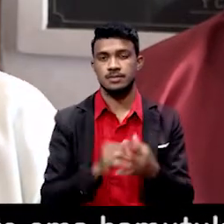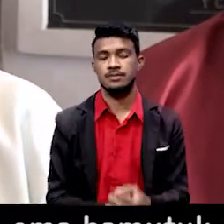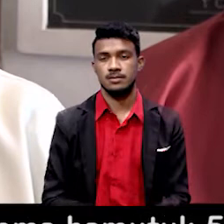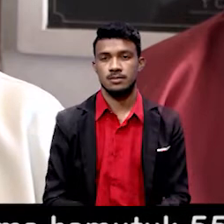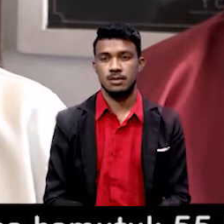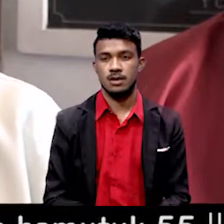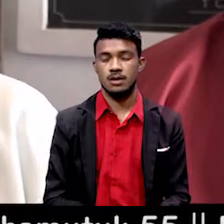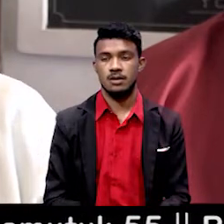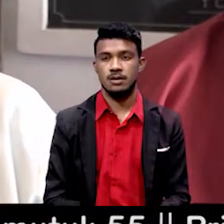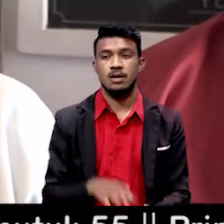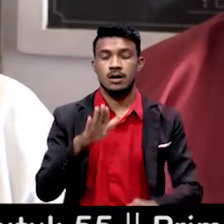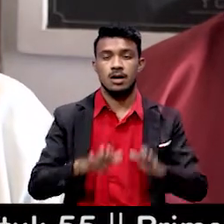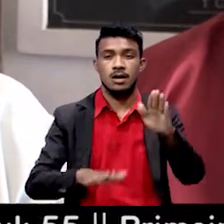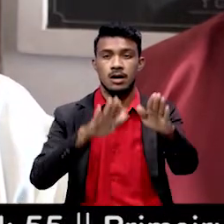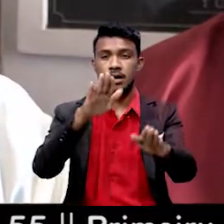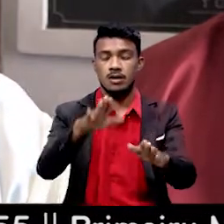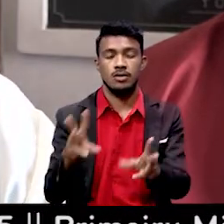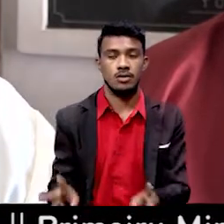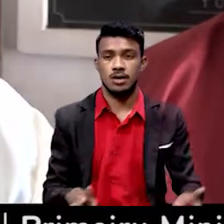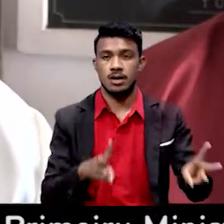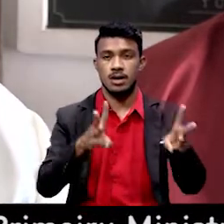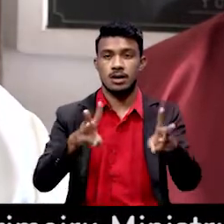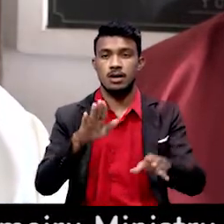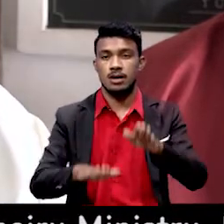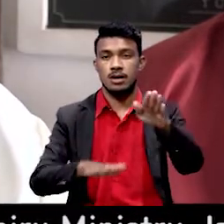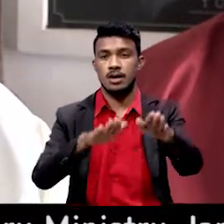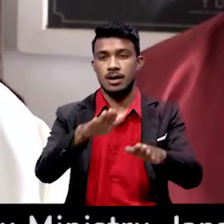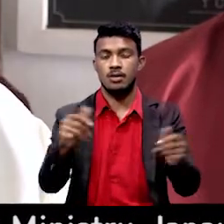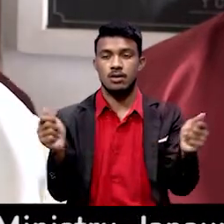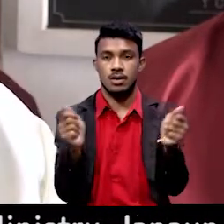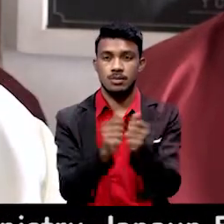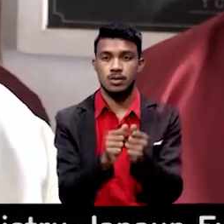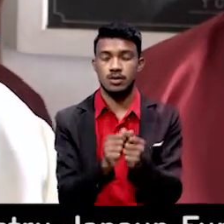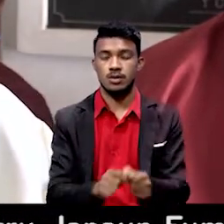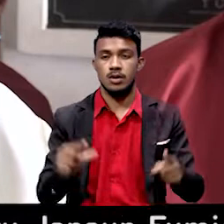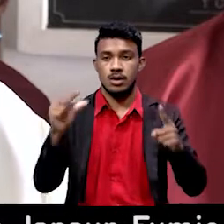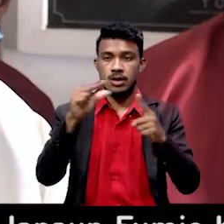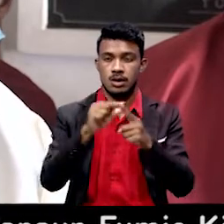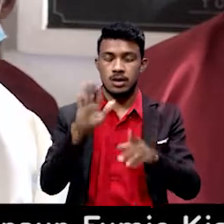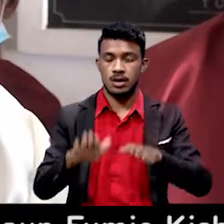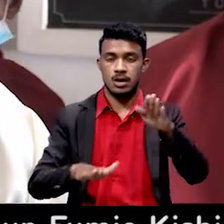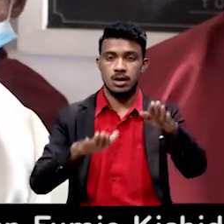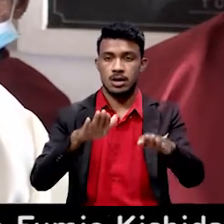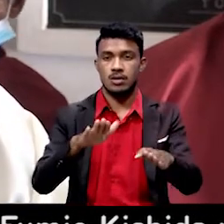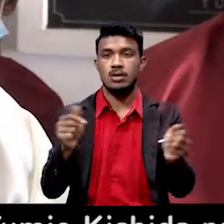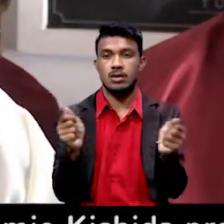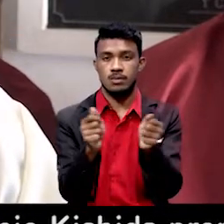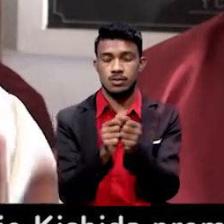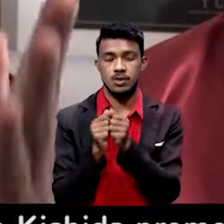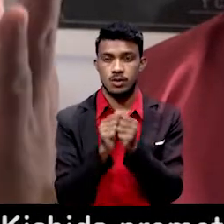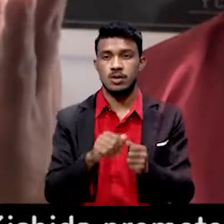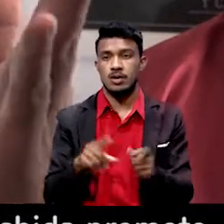la dalang la hamutuk ne do ne creda la hamutuk la tane ma